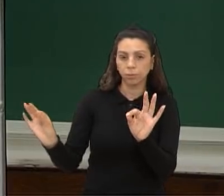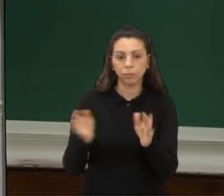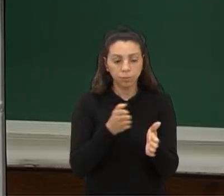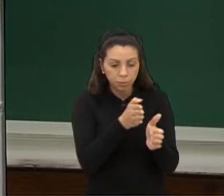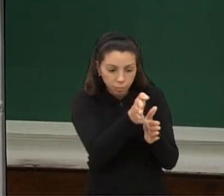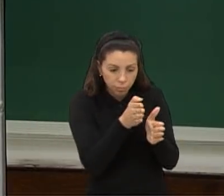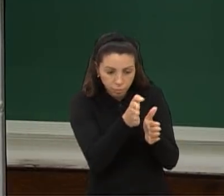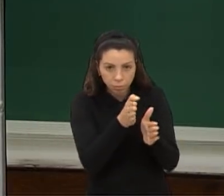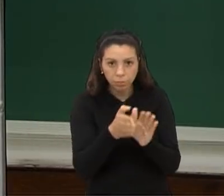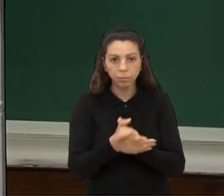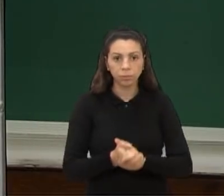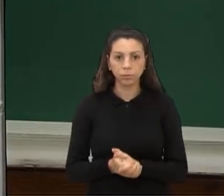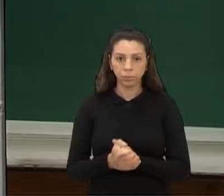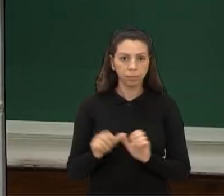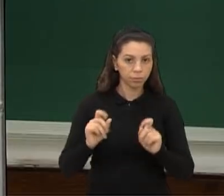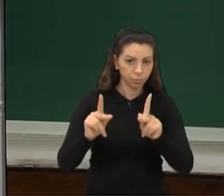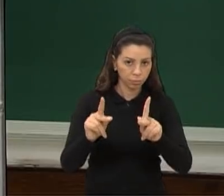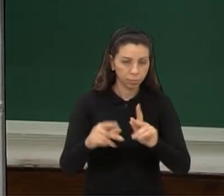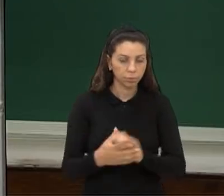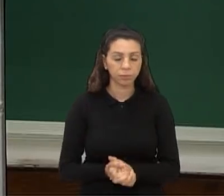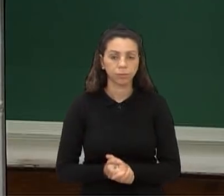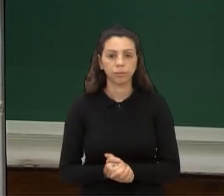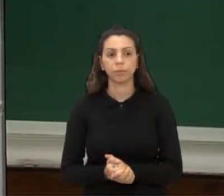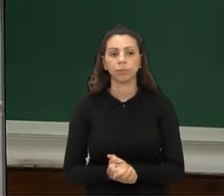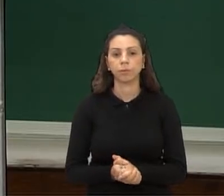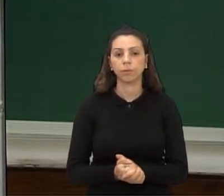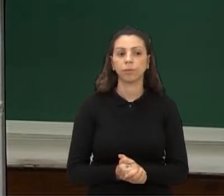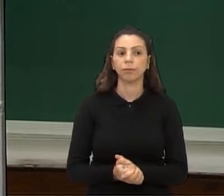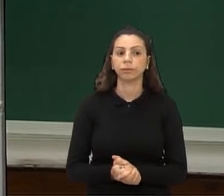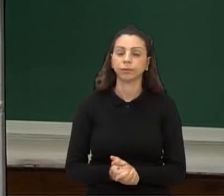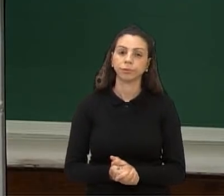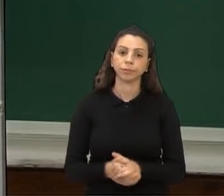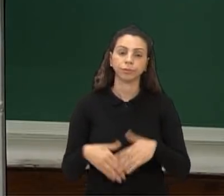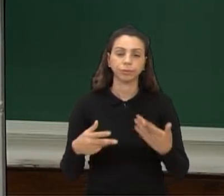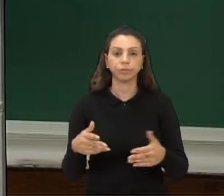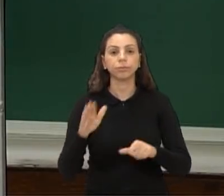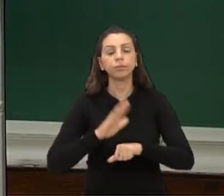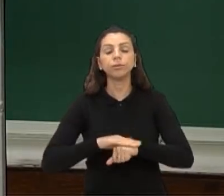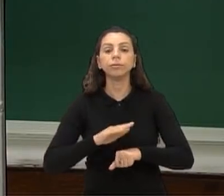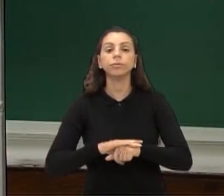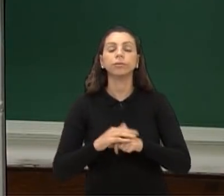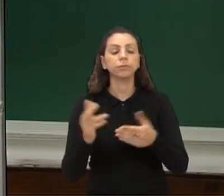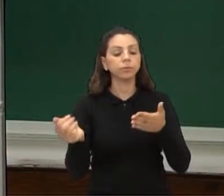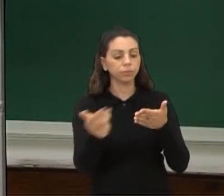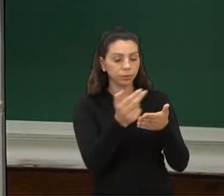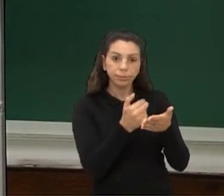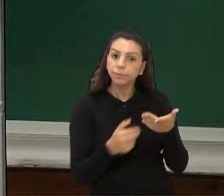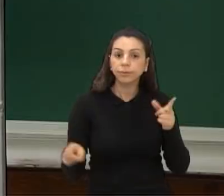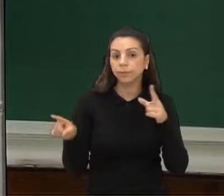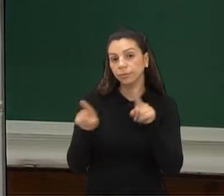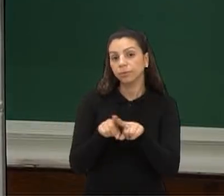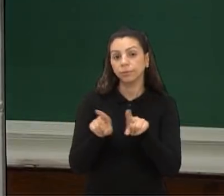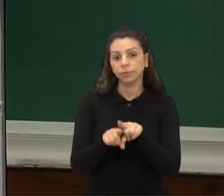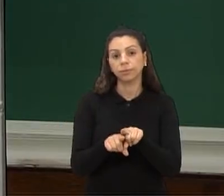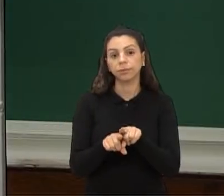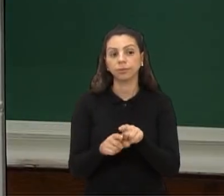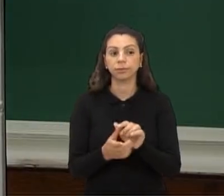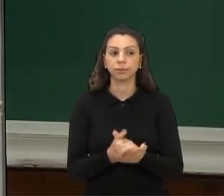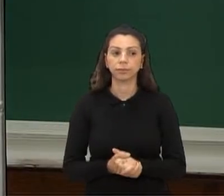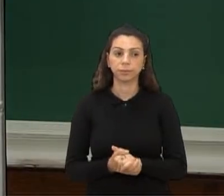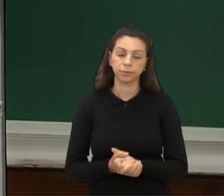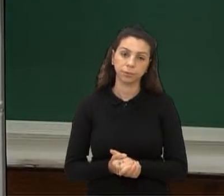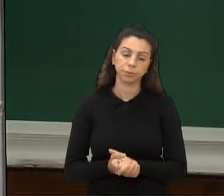lá, coloquei aqui para vocês. Devemos encontrar 2 números que representem em centímetros os comprimentos